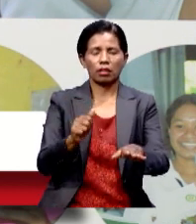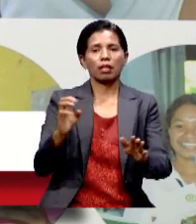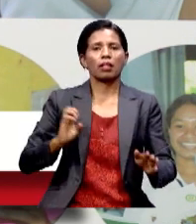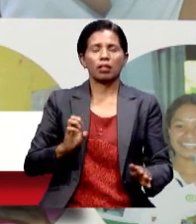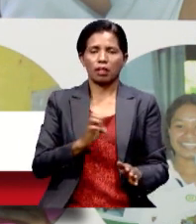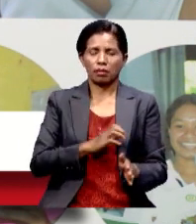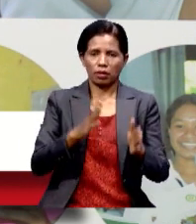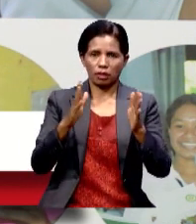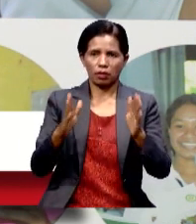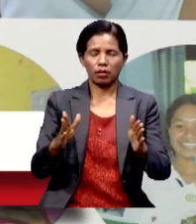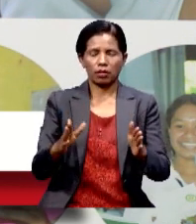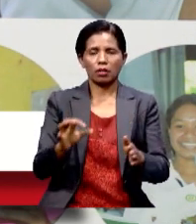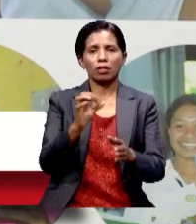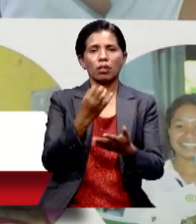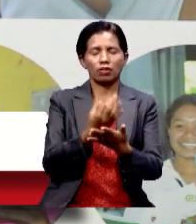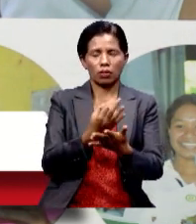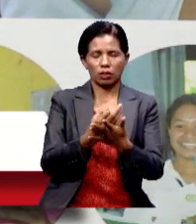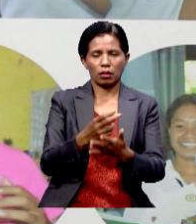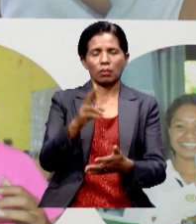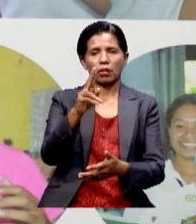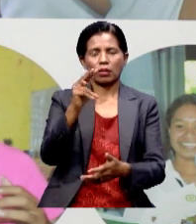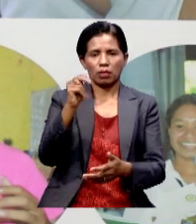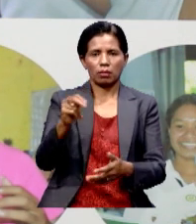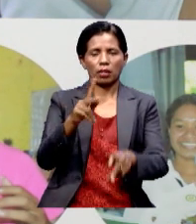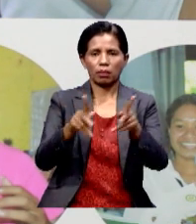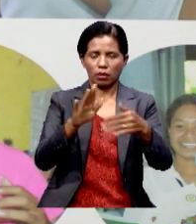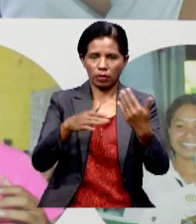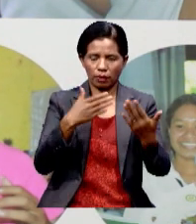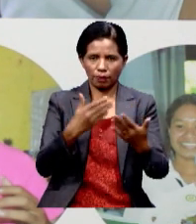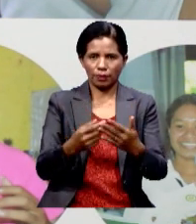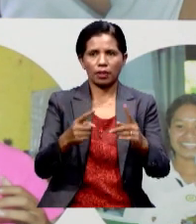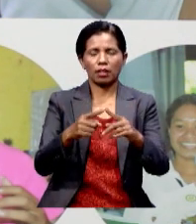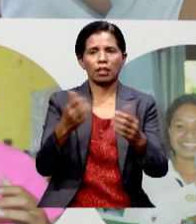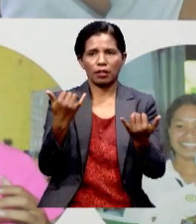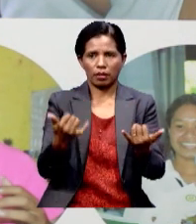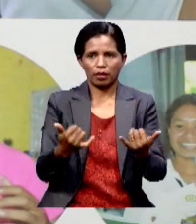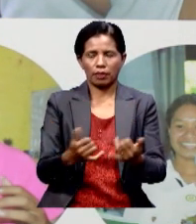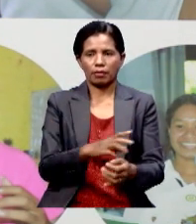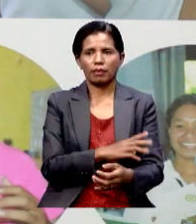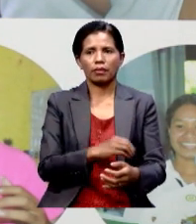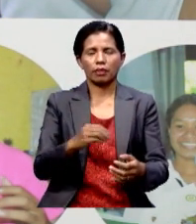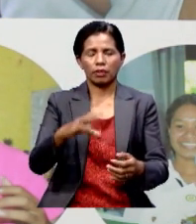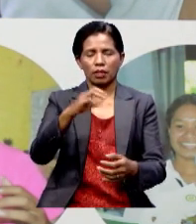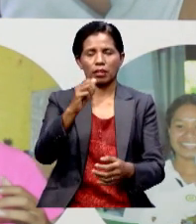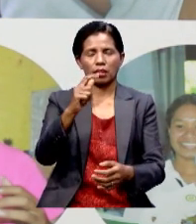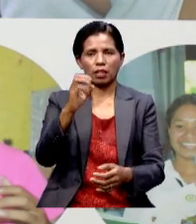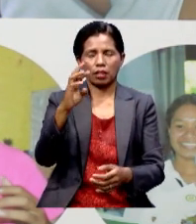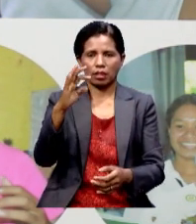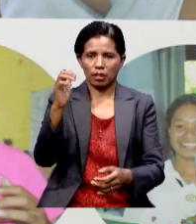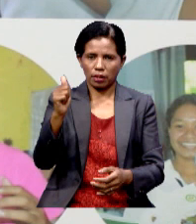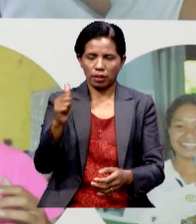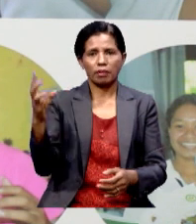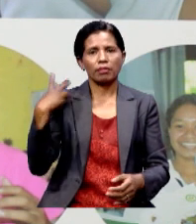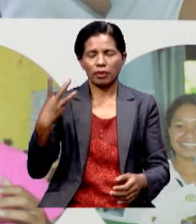embaixadora do Fundo das Nações Unidas para a População. E hoje ela está aqui conosco, Catarina Furtado. Muito obrigada. Olá,